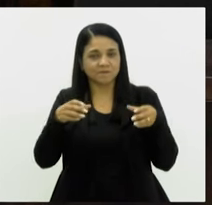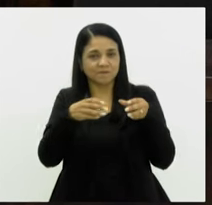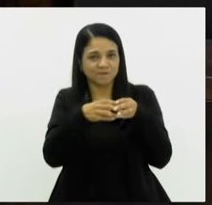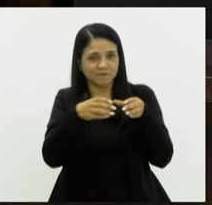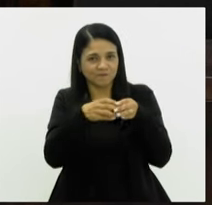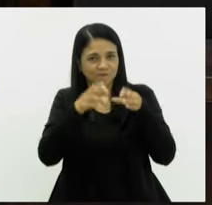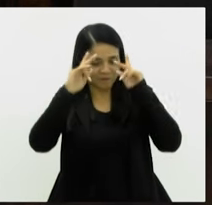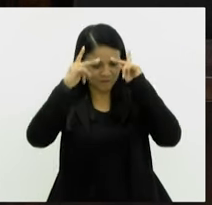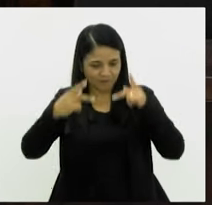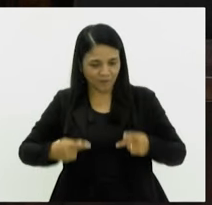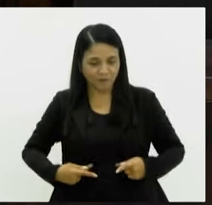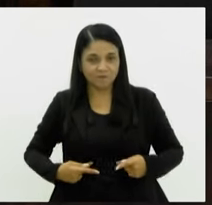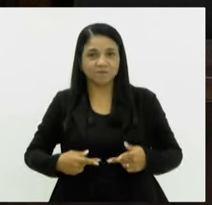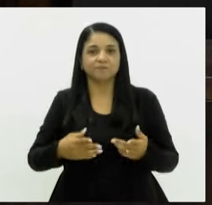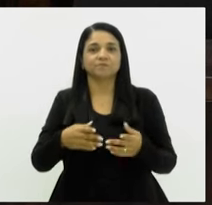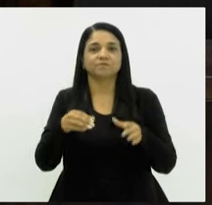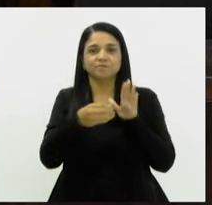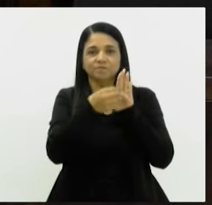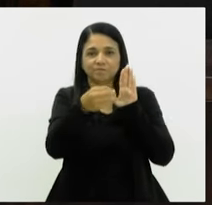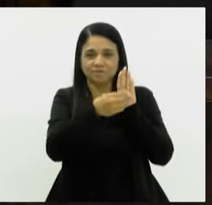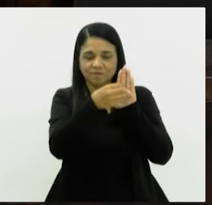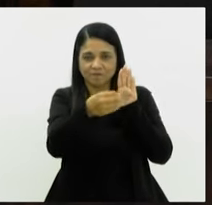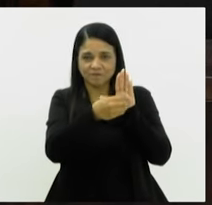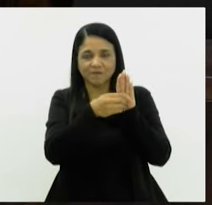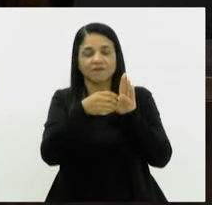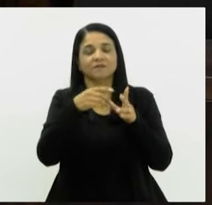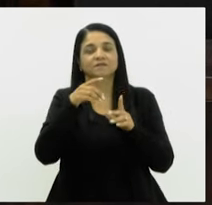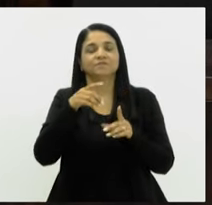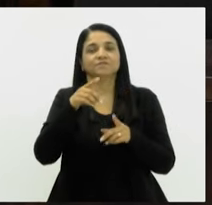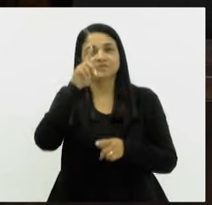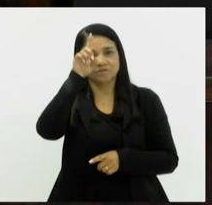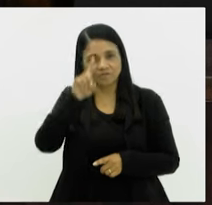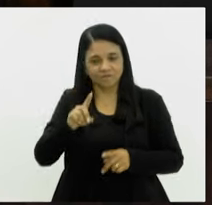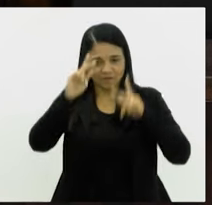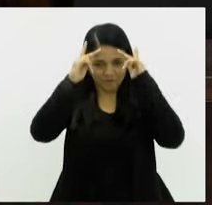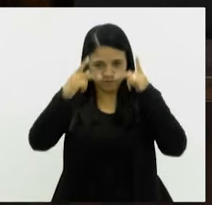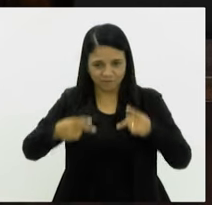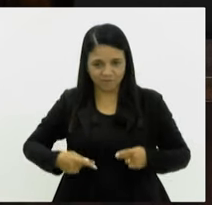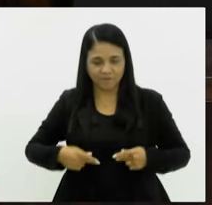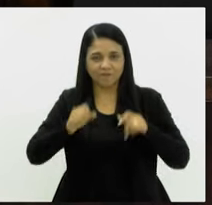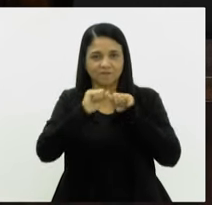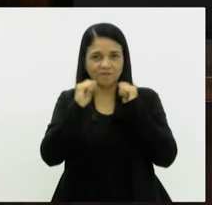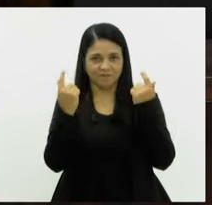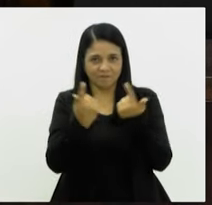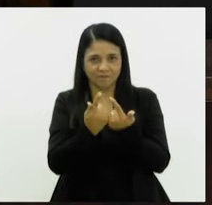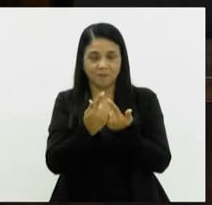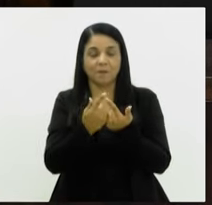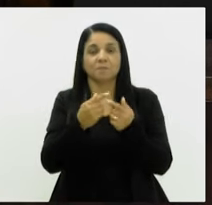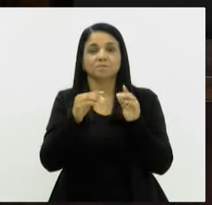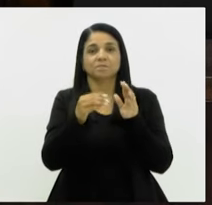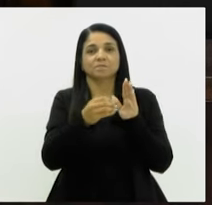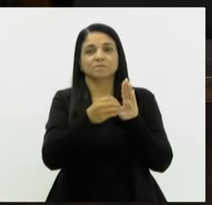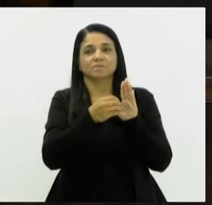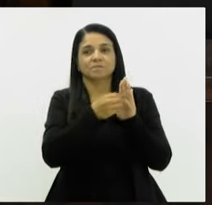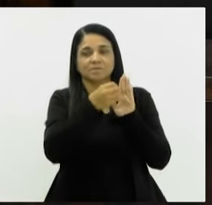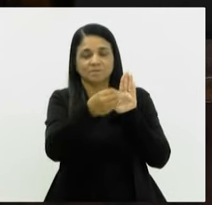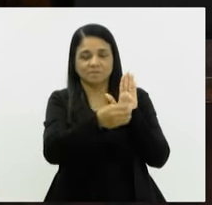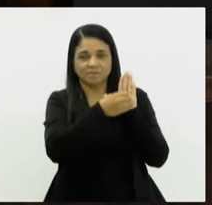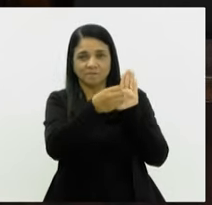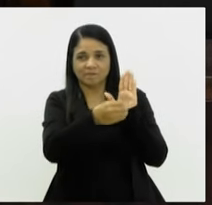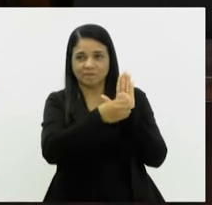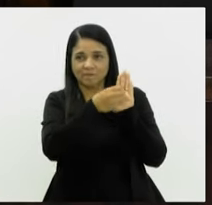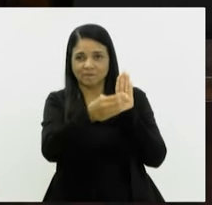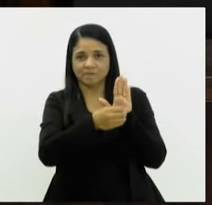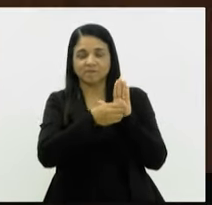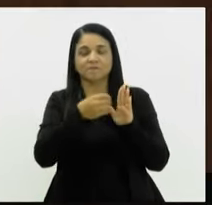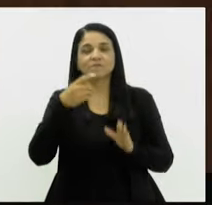também incluo pareceres pela Comissão de Direitos Humanos da Assembleia Legislativa. Para emitir parecer, deputada